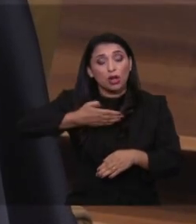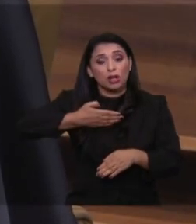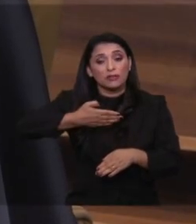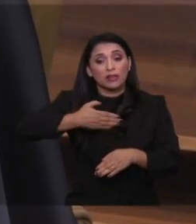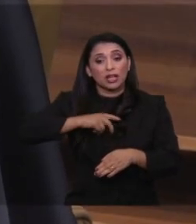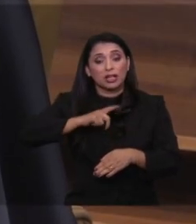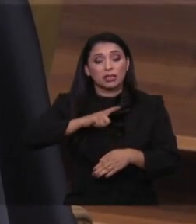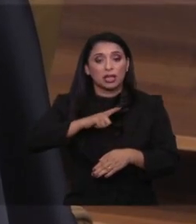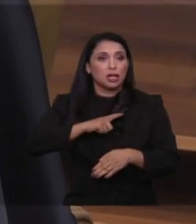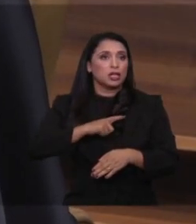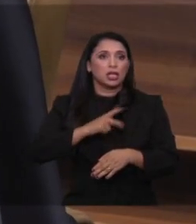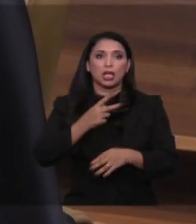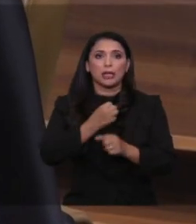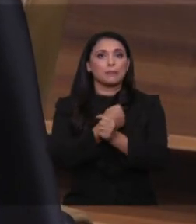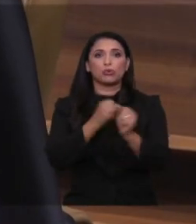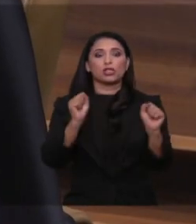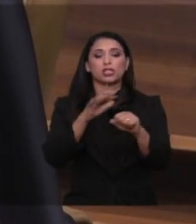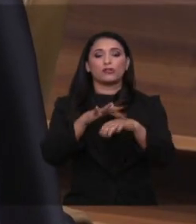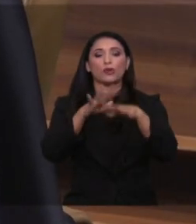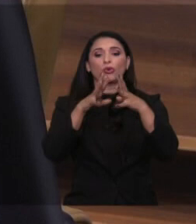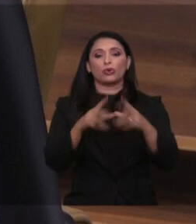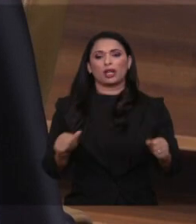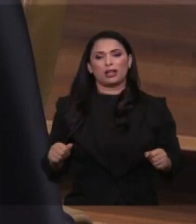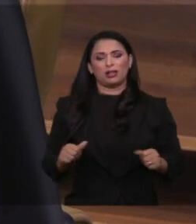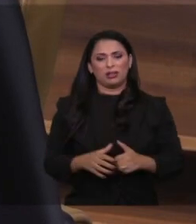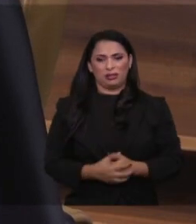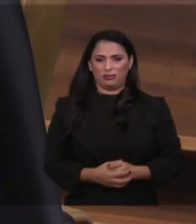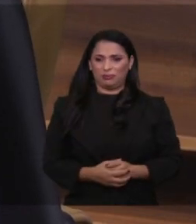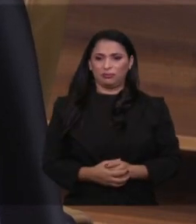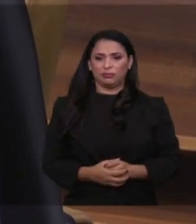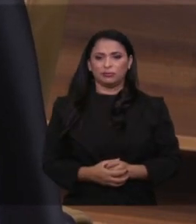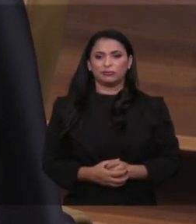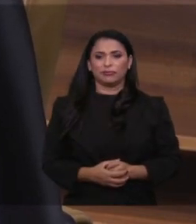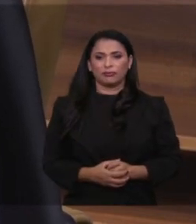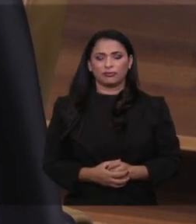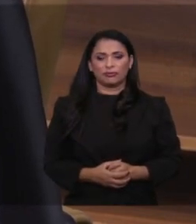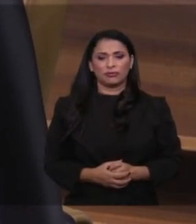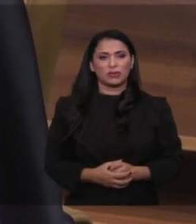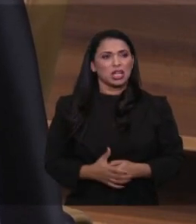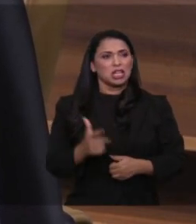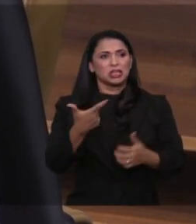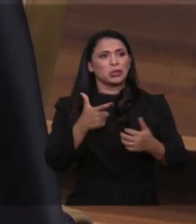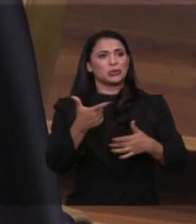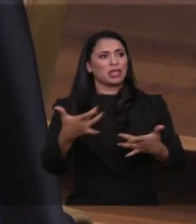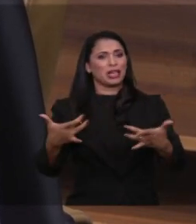cura improvável. Essa regra descaridosa. Descaridosa.